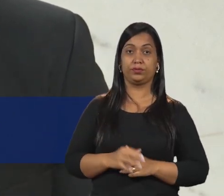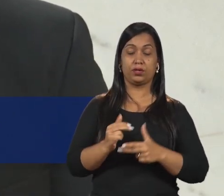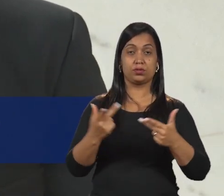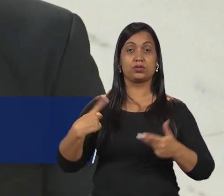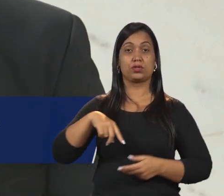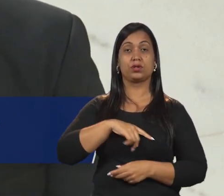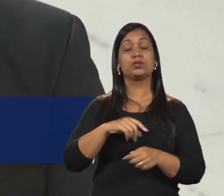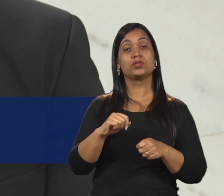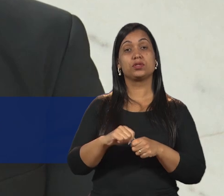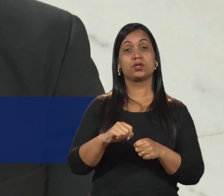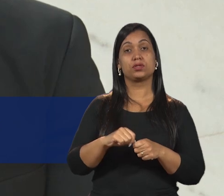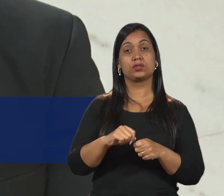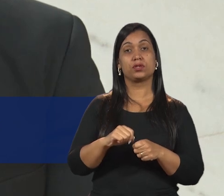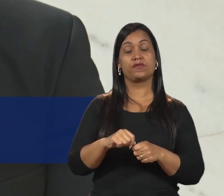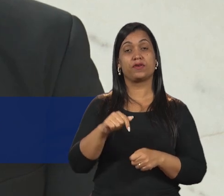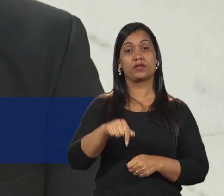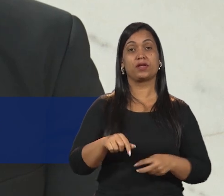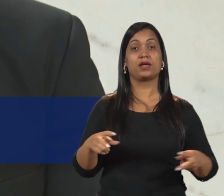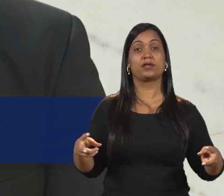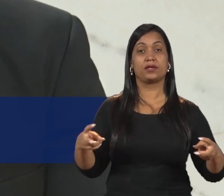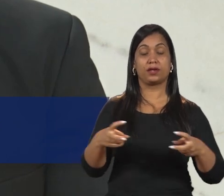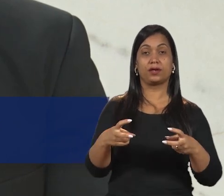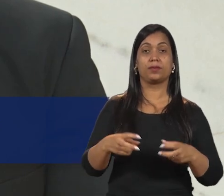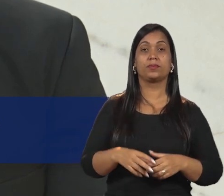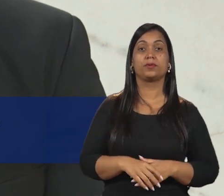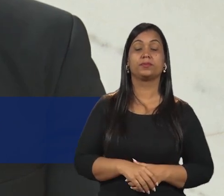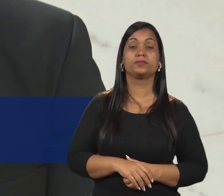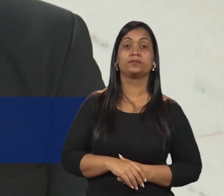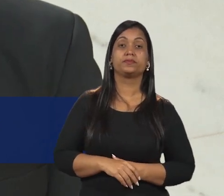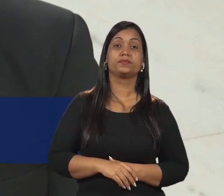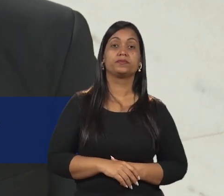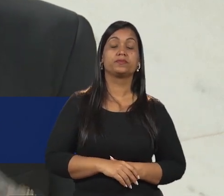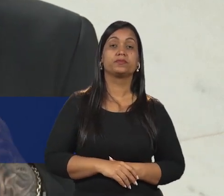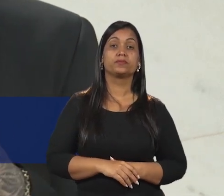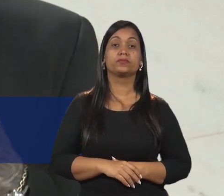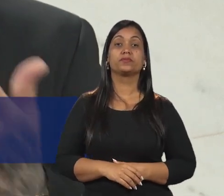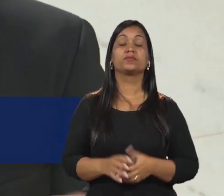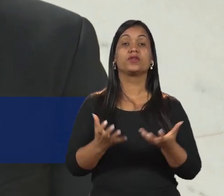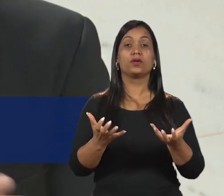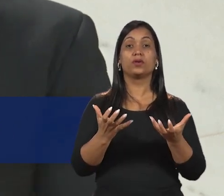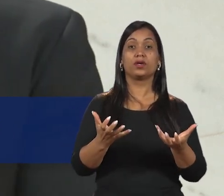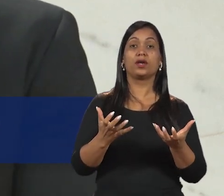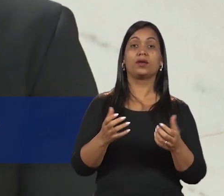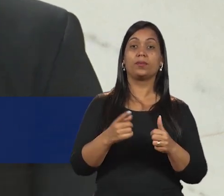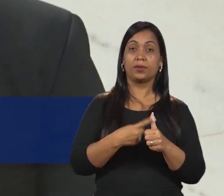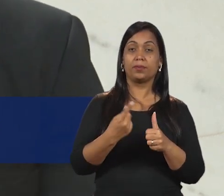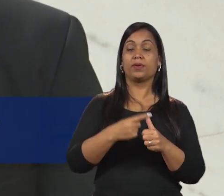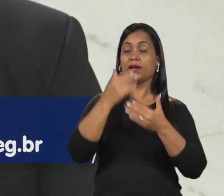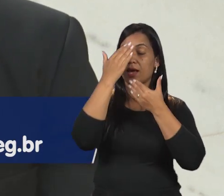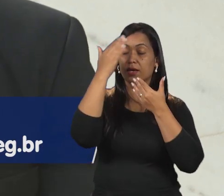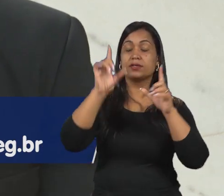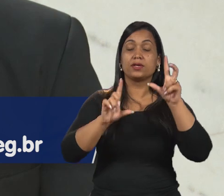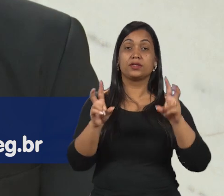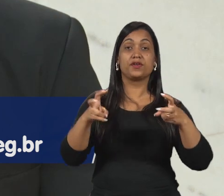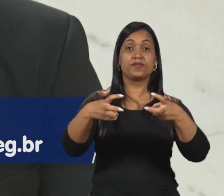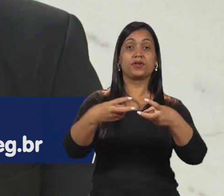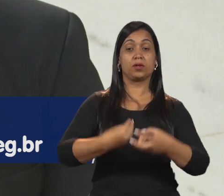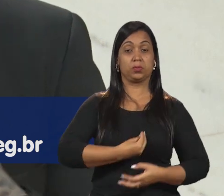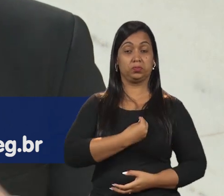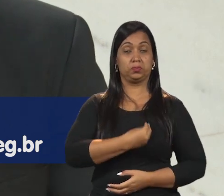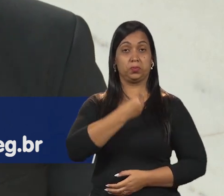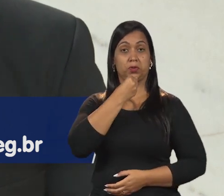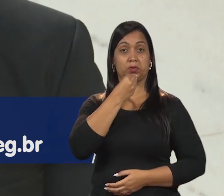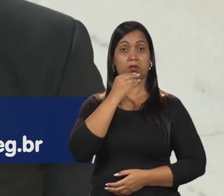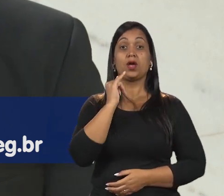feito aqui dentro do Parlamento. Eu quero primeiro agradecer à TV Câmara a oportunidade,